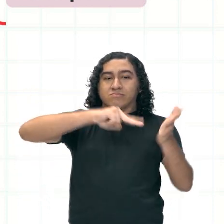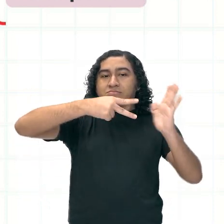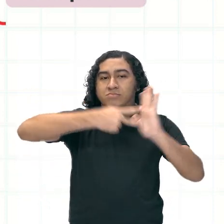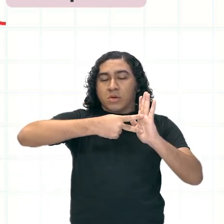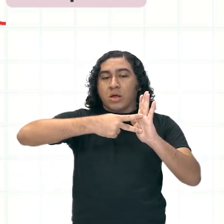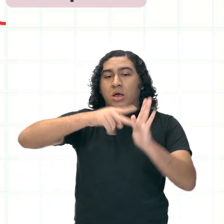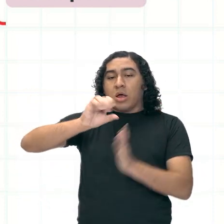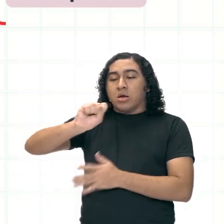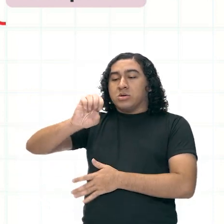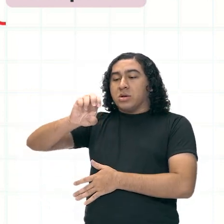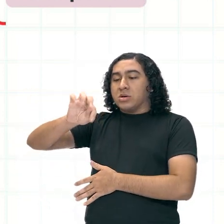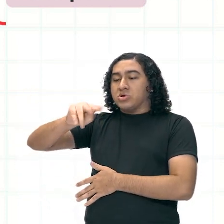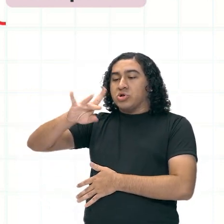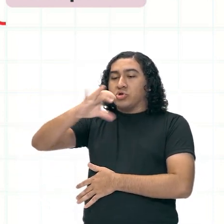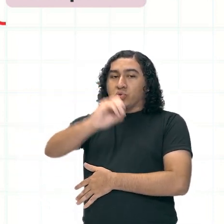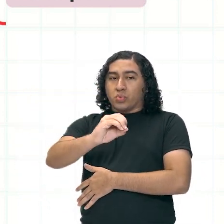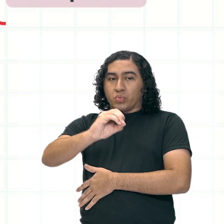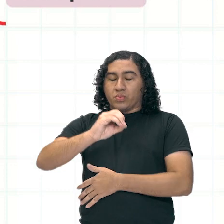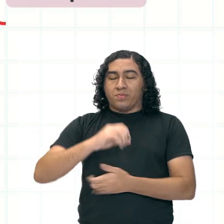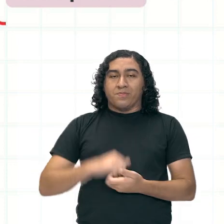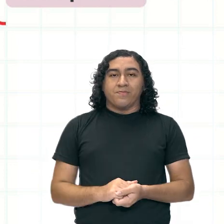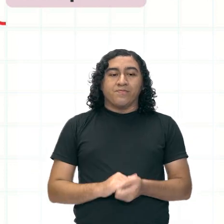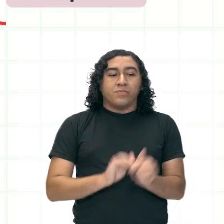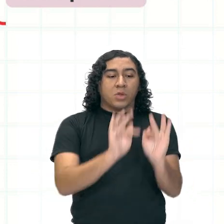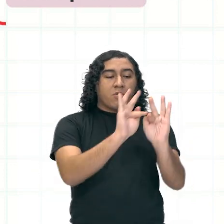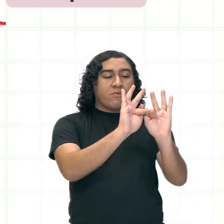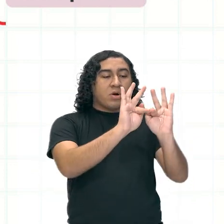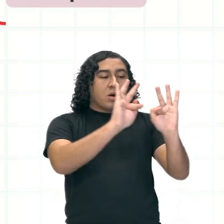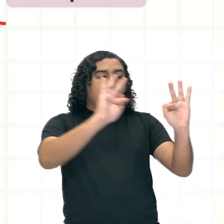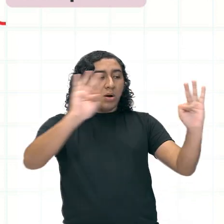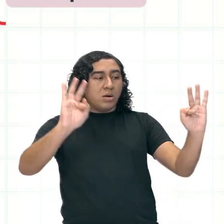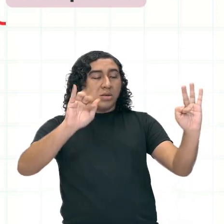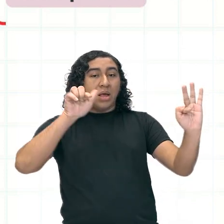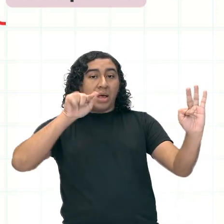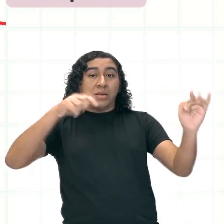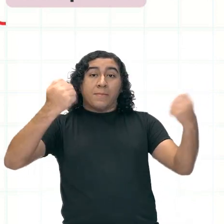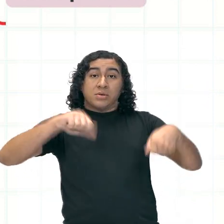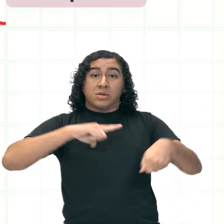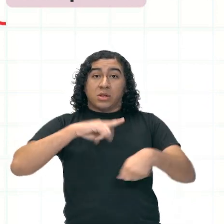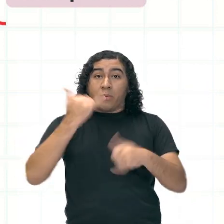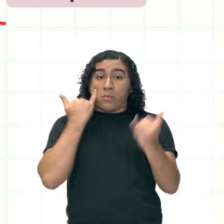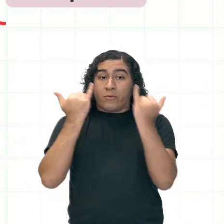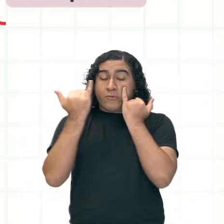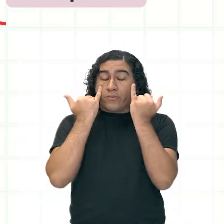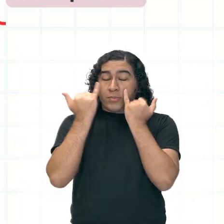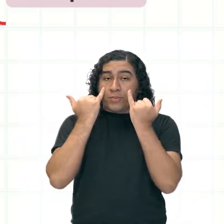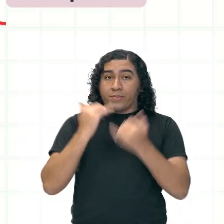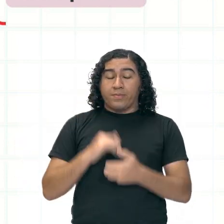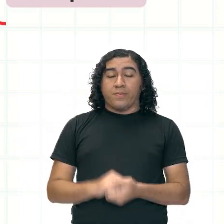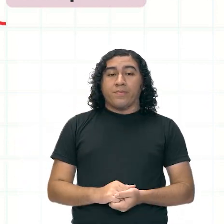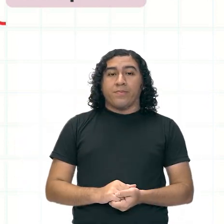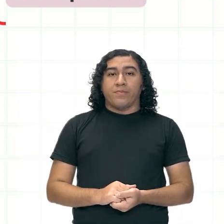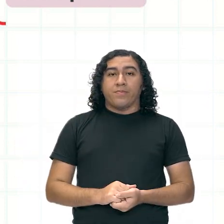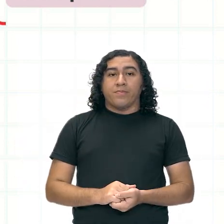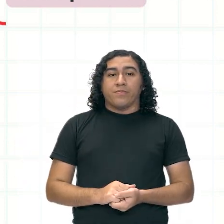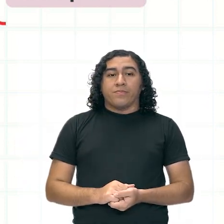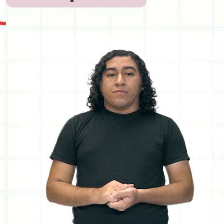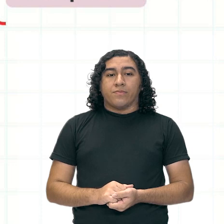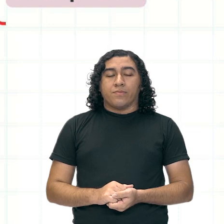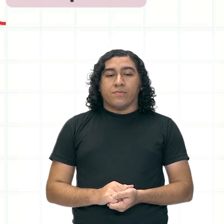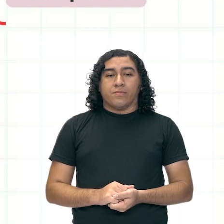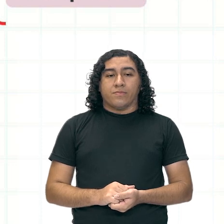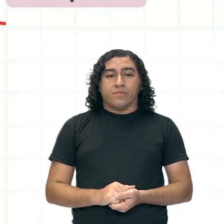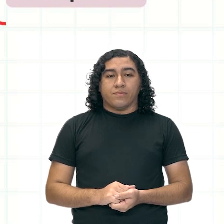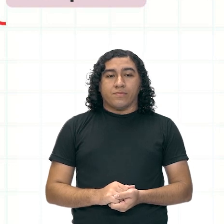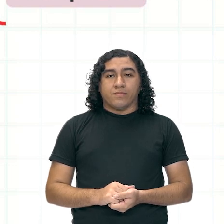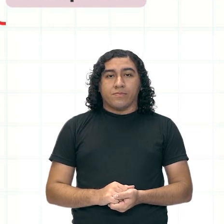sentido. Essa é a ideia, ou seja, tem que ter sentido, ok? Então, para que eu tenha